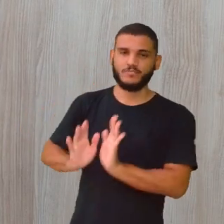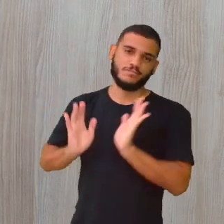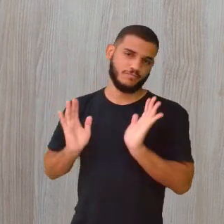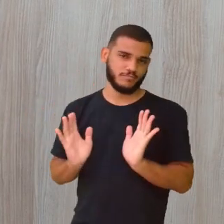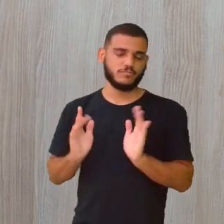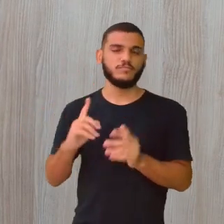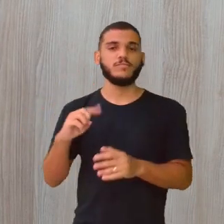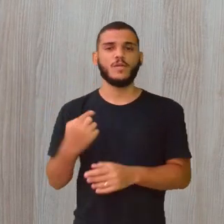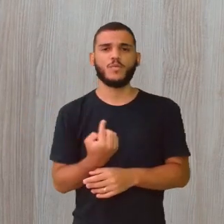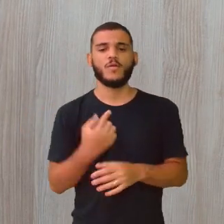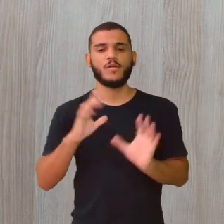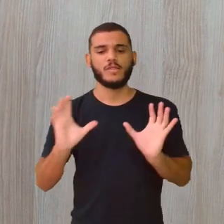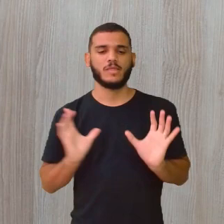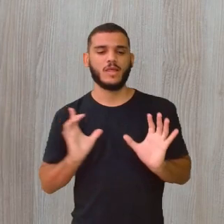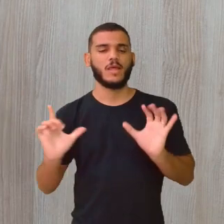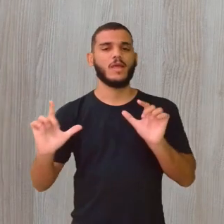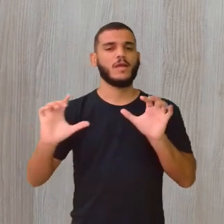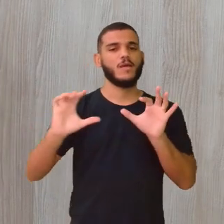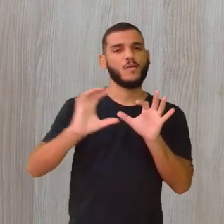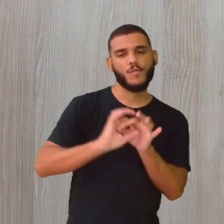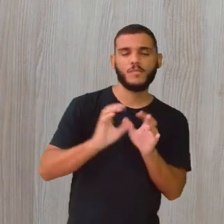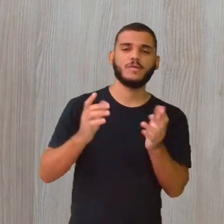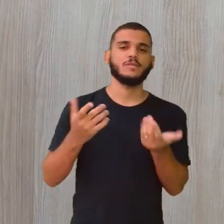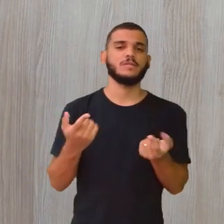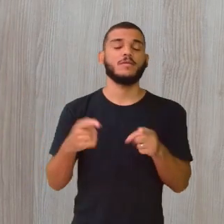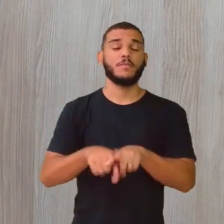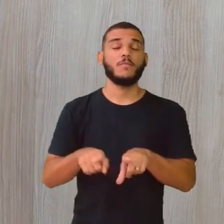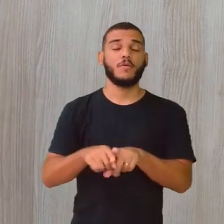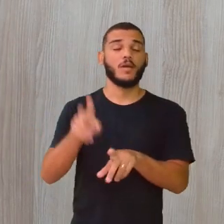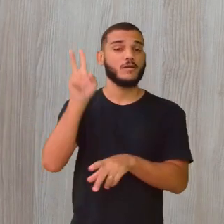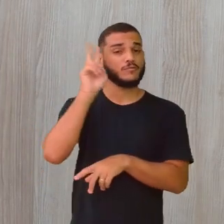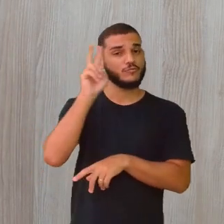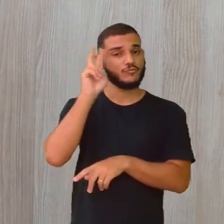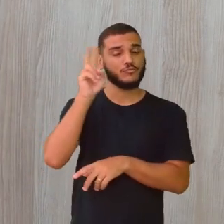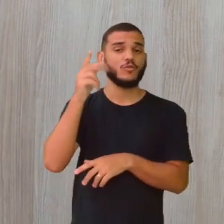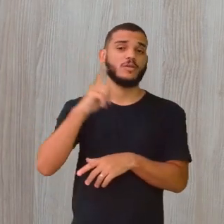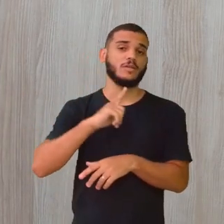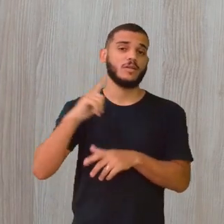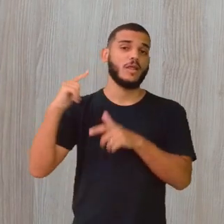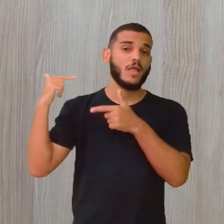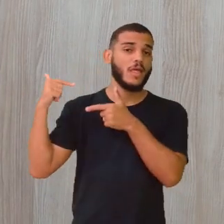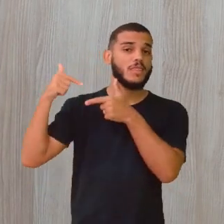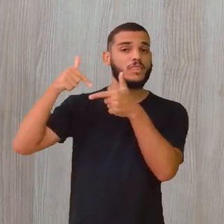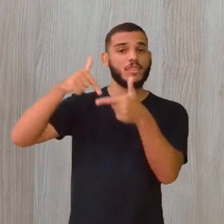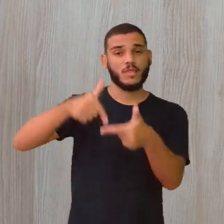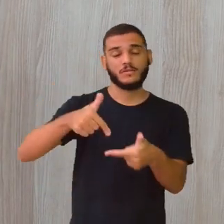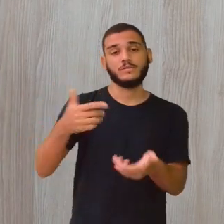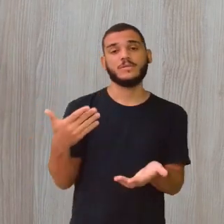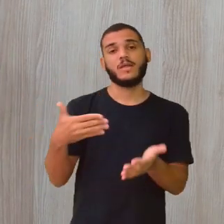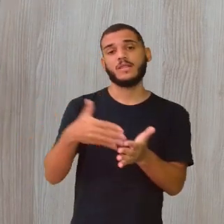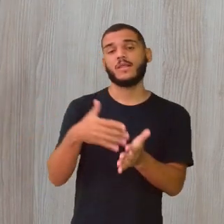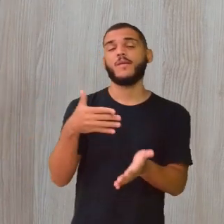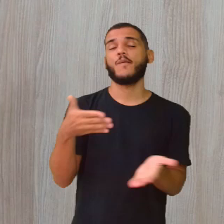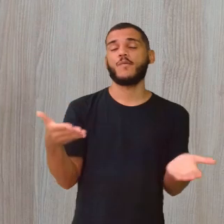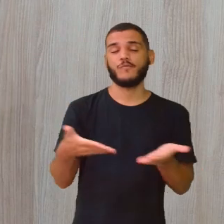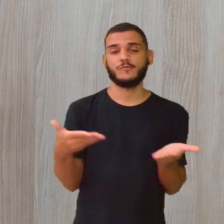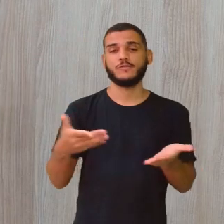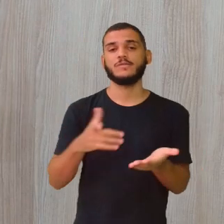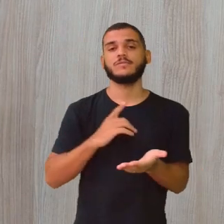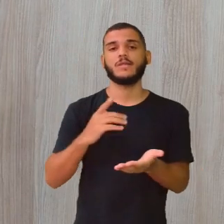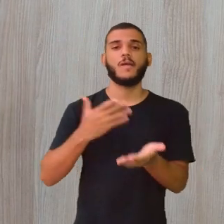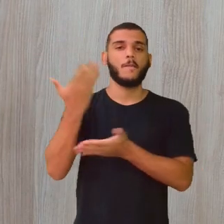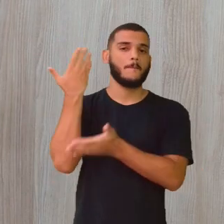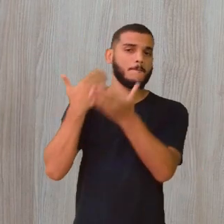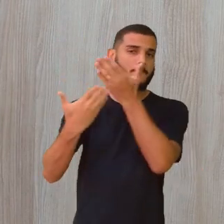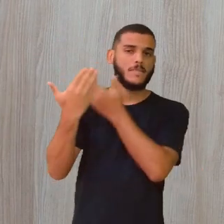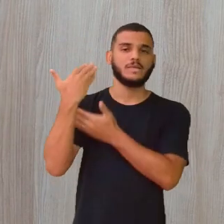Então a gente pode até fazer essa relação entre uma tradição presente ainda que bebe em uma história passada,